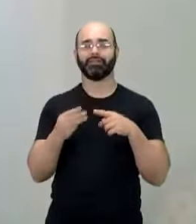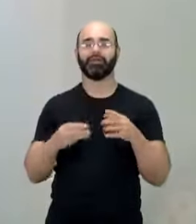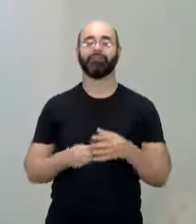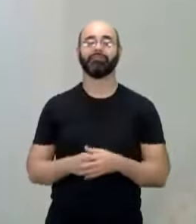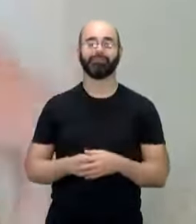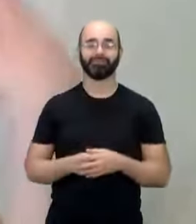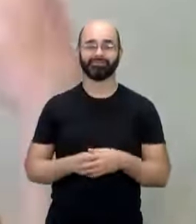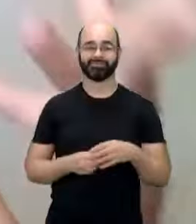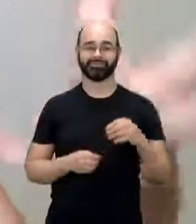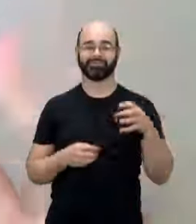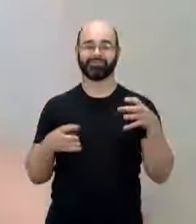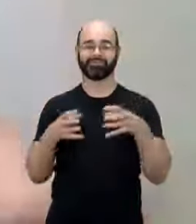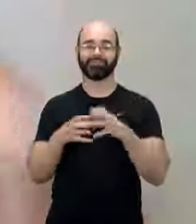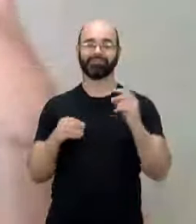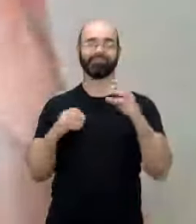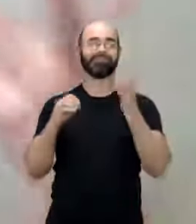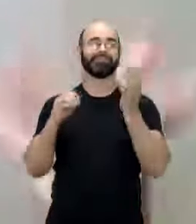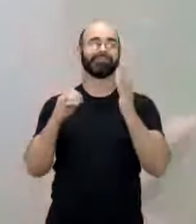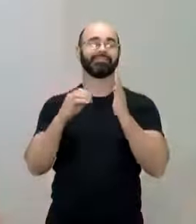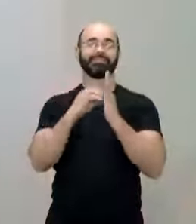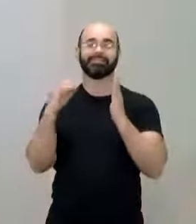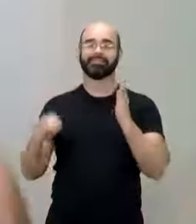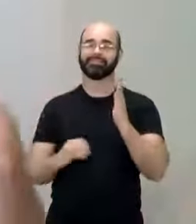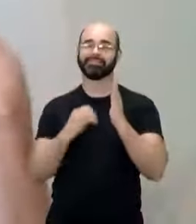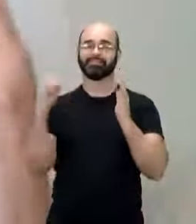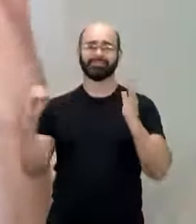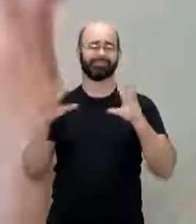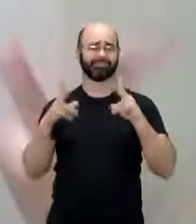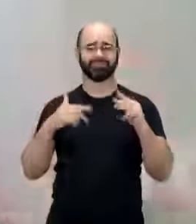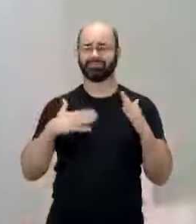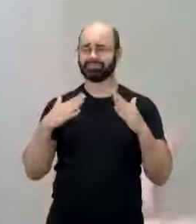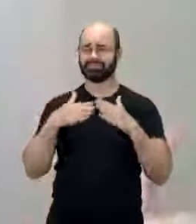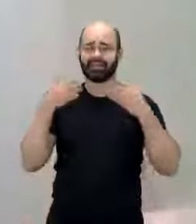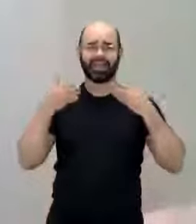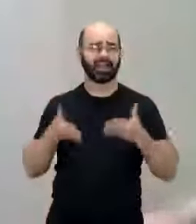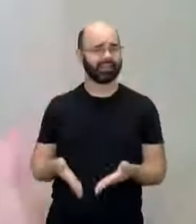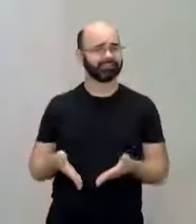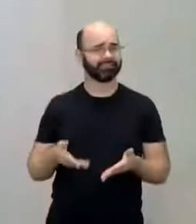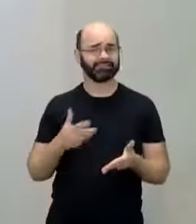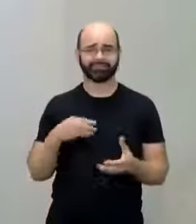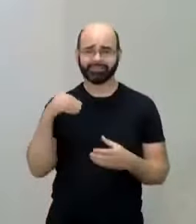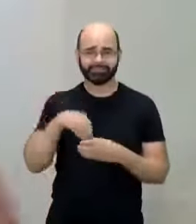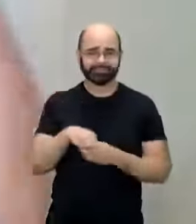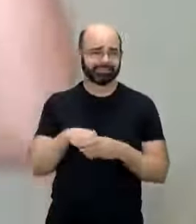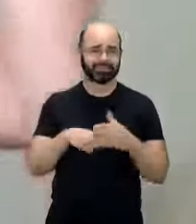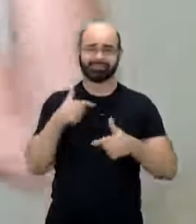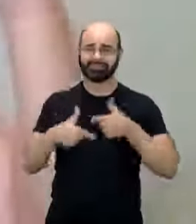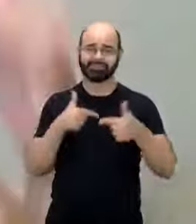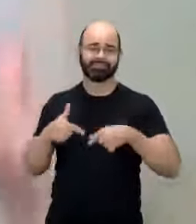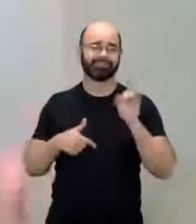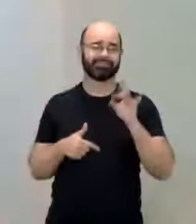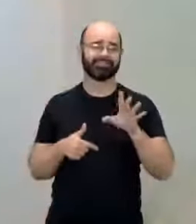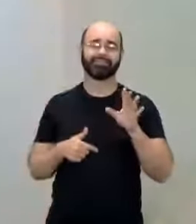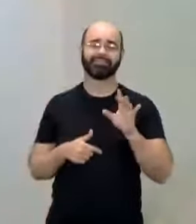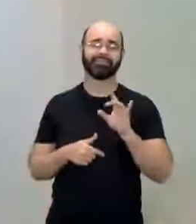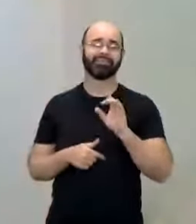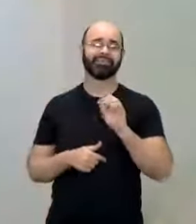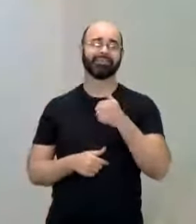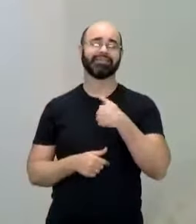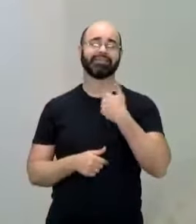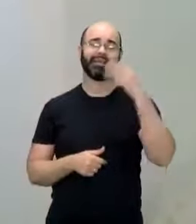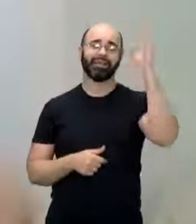Então, o pessoal aqui do Centro de Mídias, fazer tudo aqui da minha casa, com o Muri latindo, cada formação. Então, se eu tivesse que listar